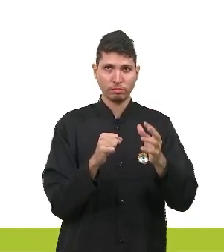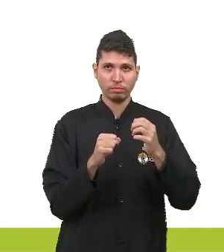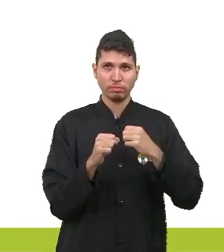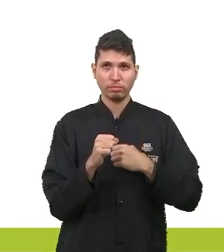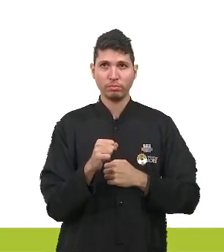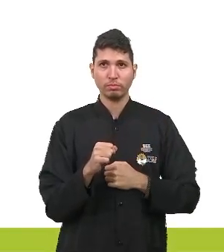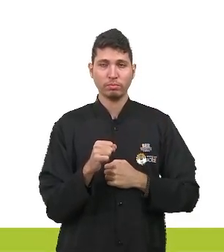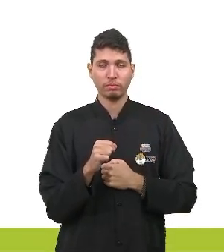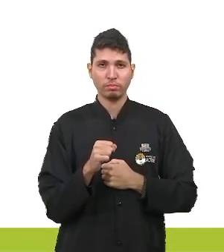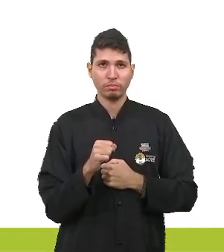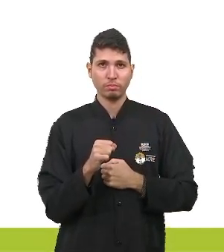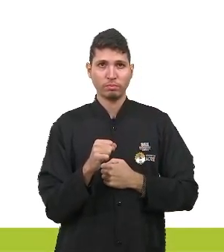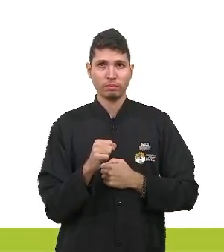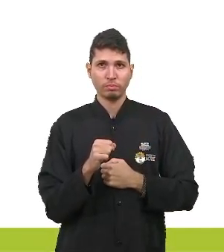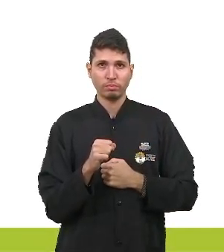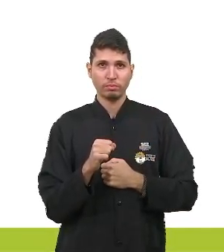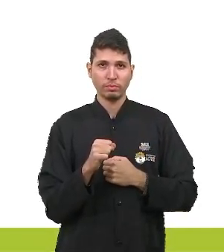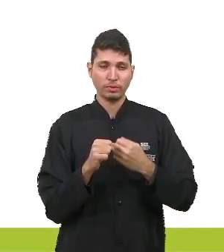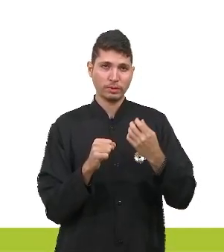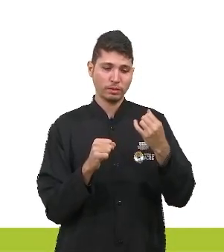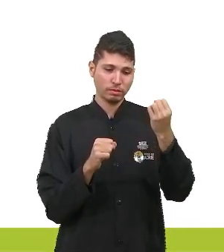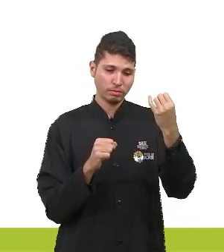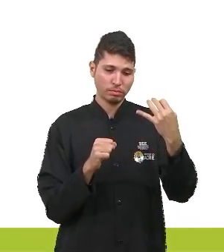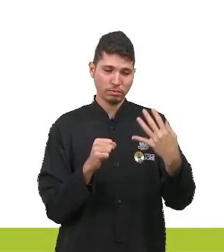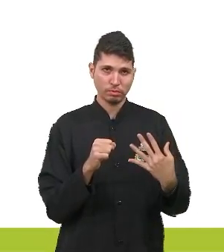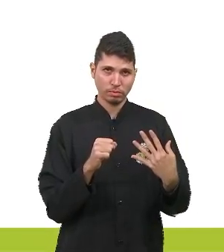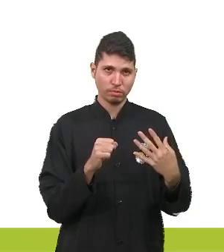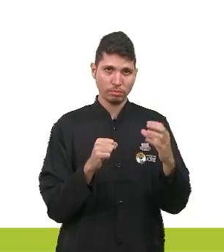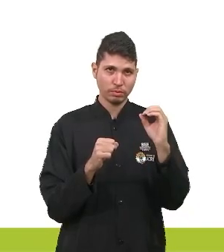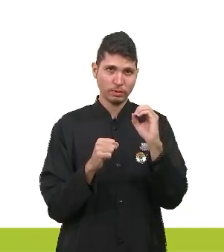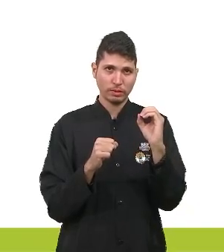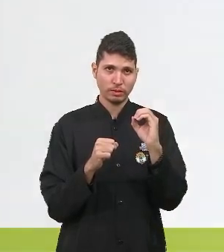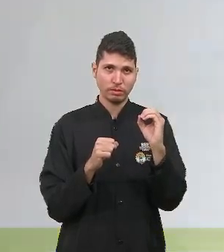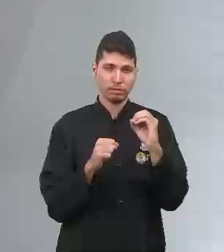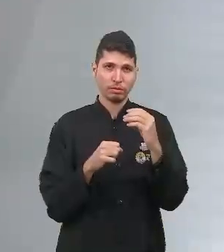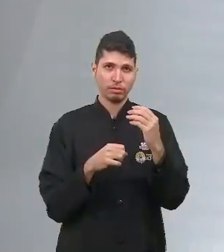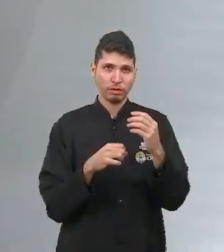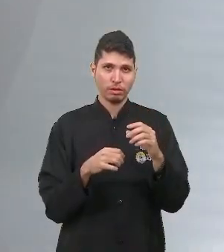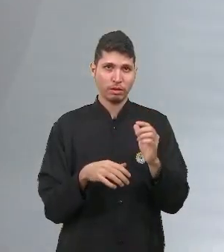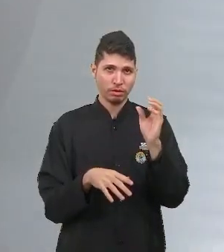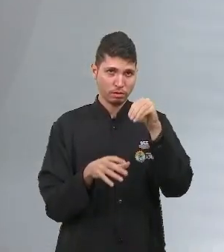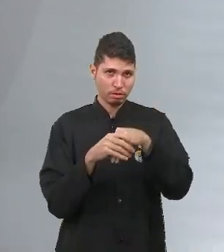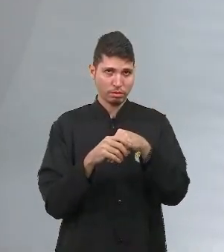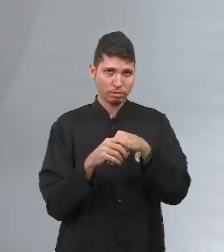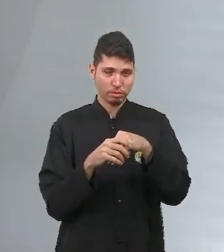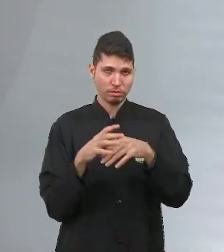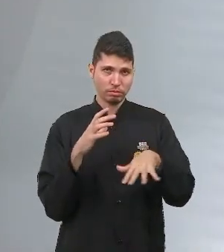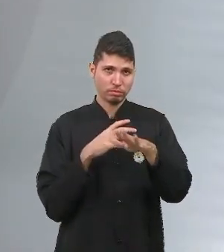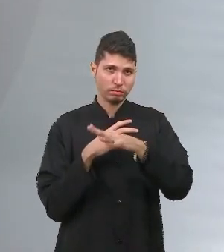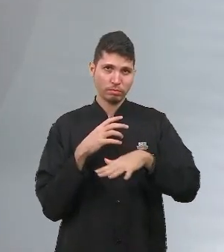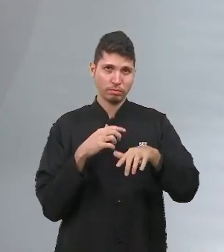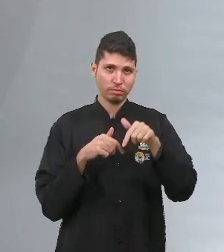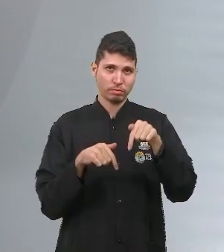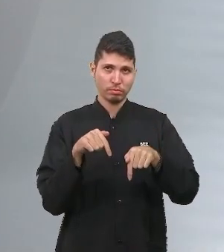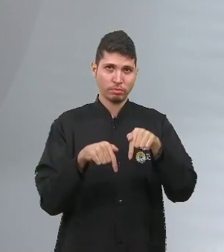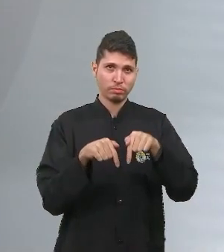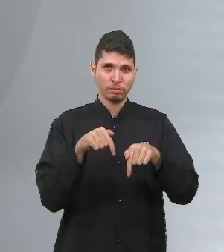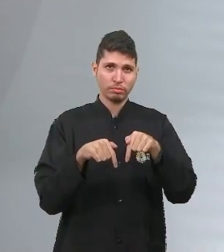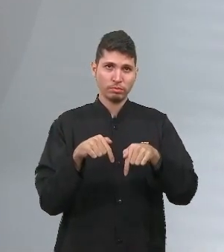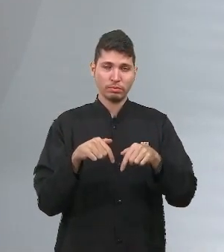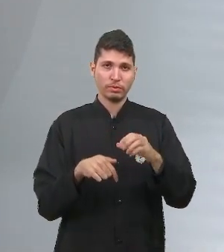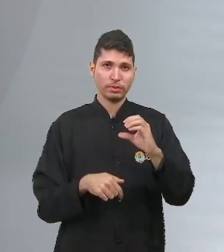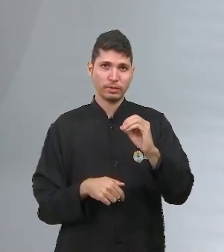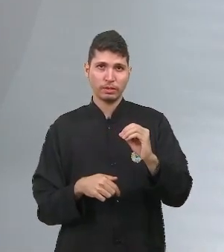aqui, ele descreve como neutra. Como é que varia esse pH? Isso é química. O pH varia de 0 a